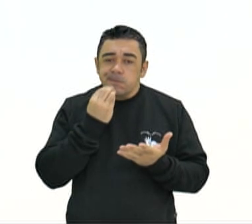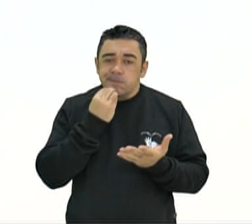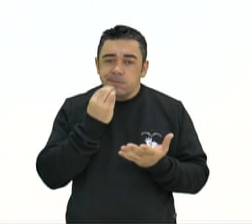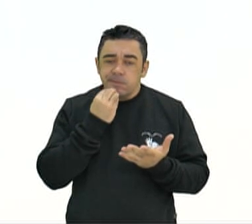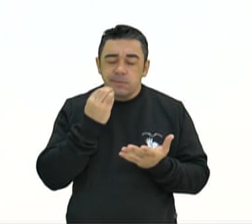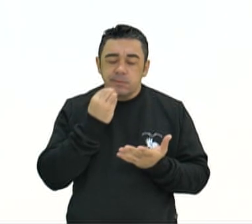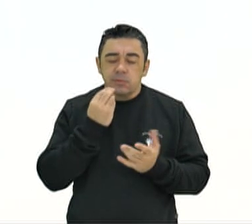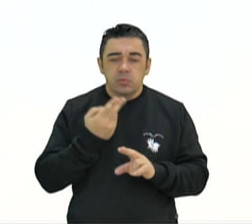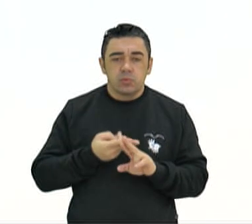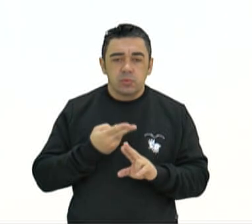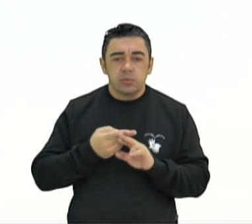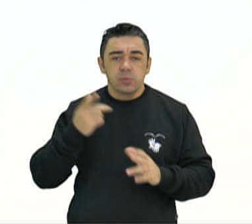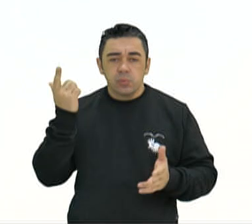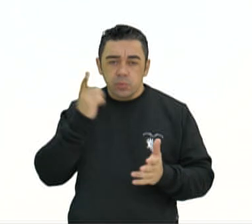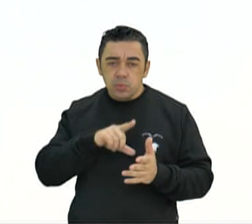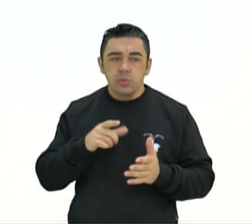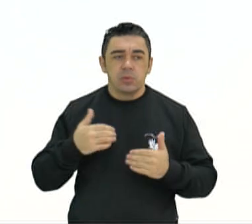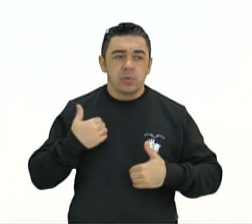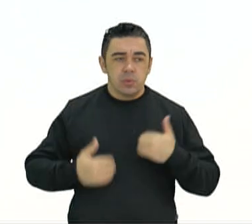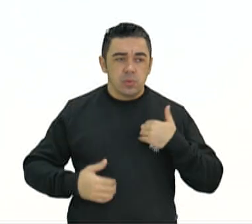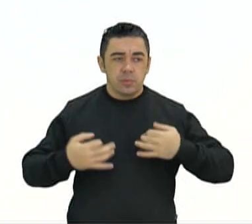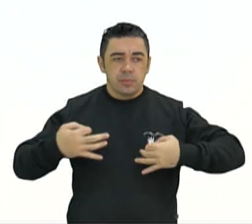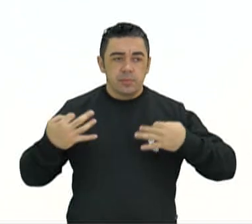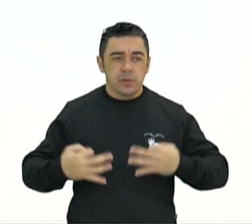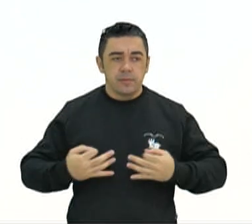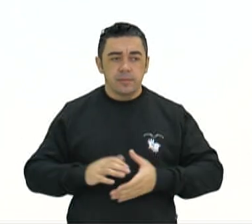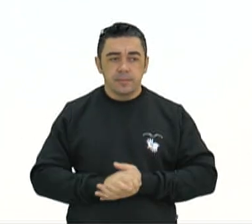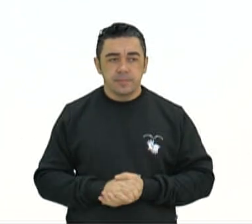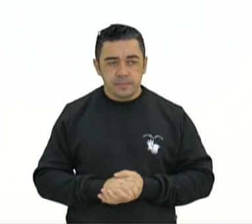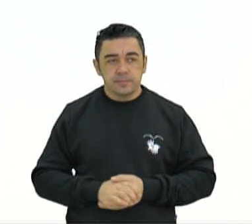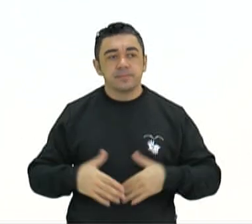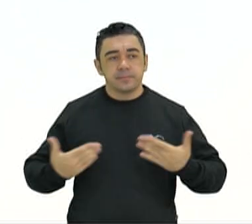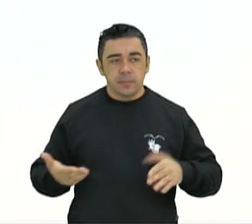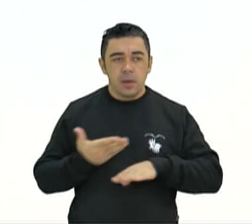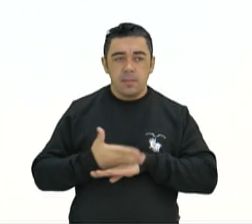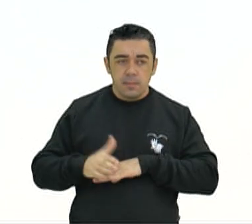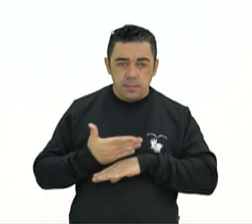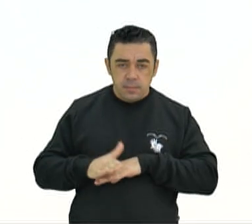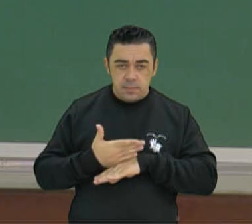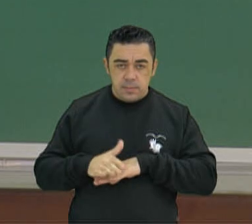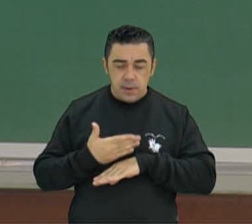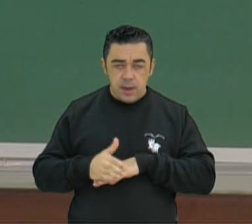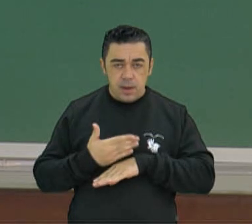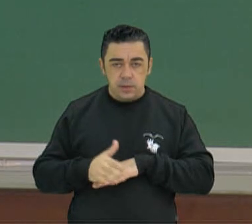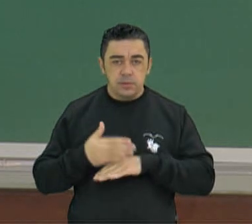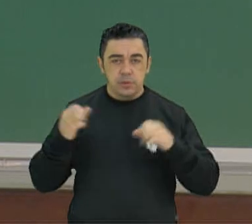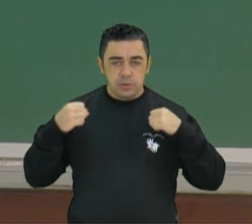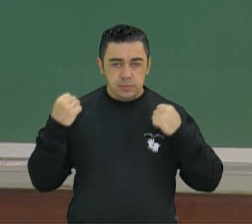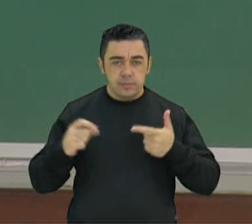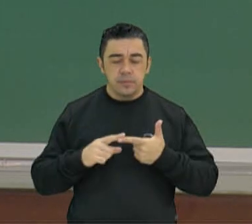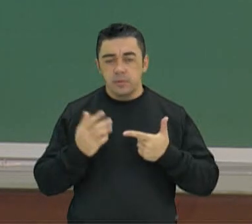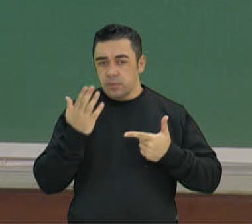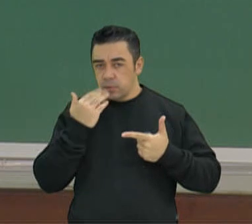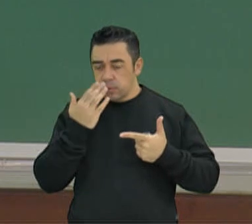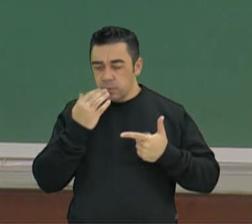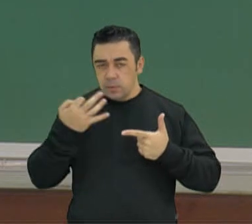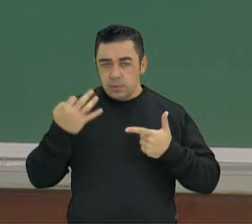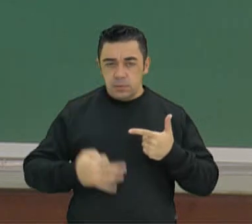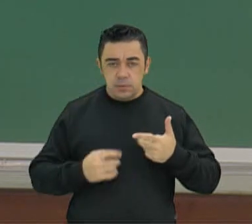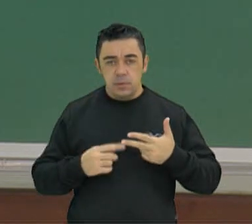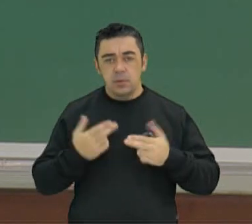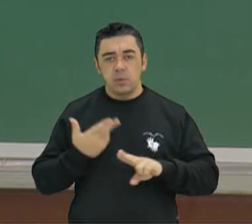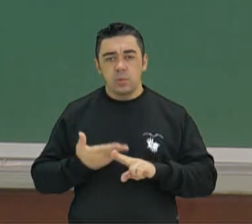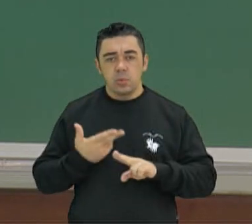que utilizar para alcançar esse ideal. E aí, prática de exercícios físicos, dietas, uso de cosméticos, de